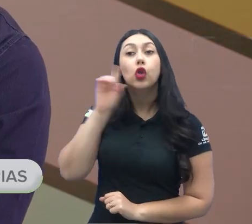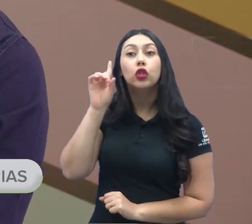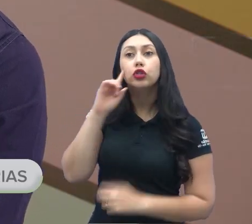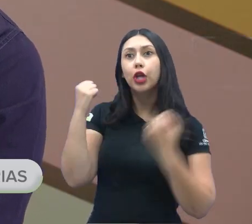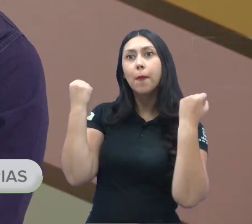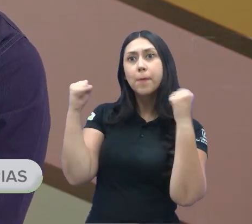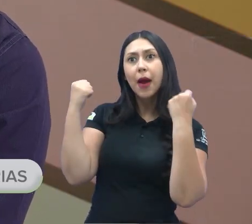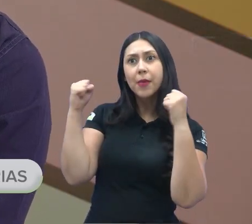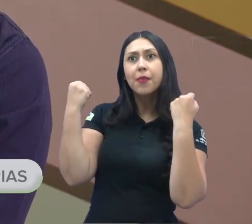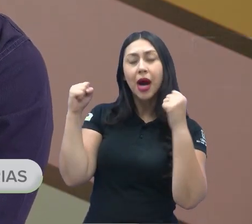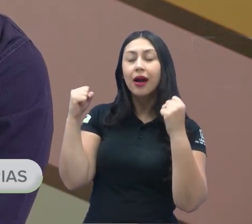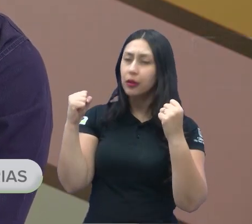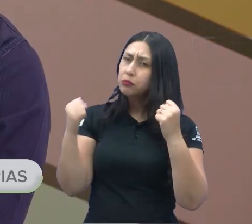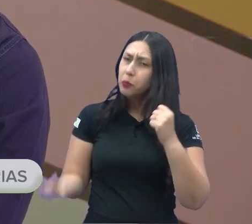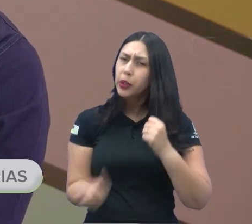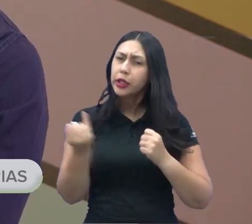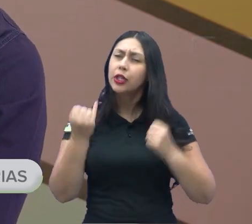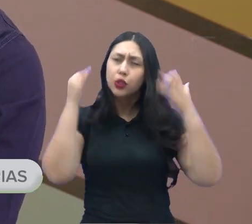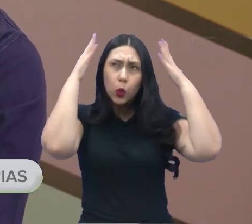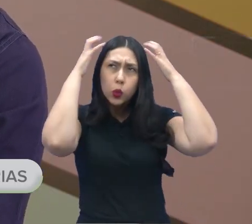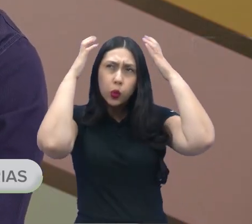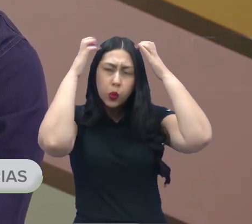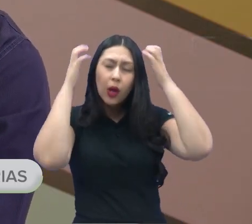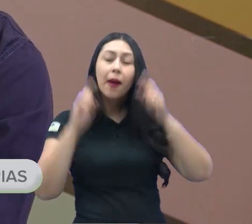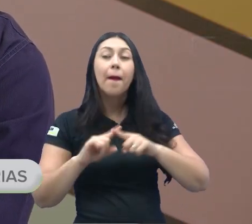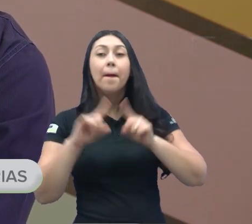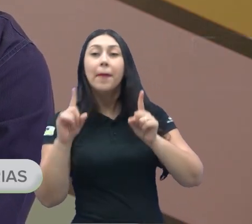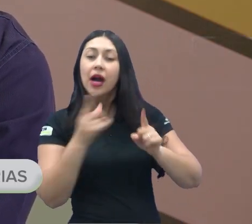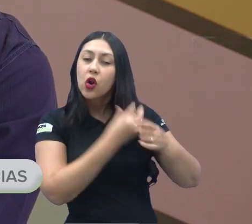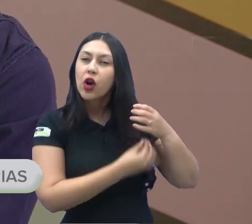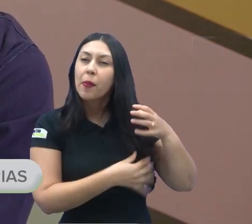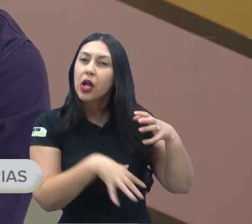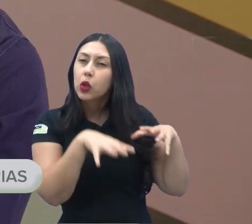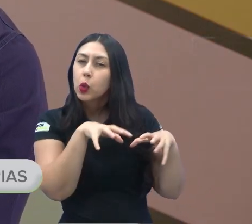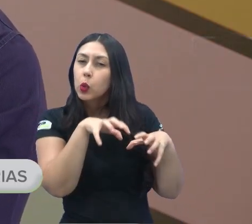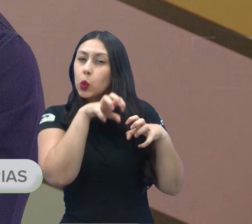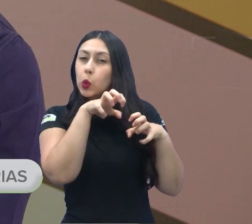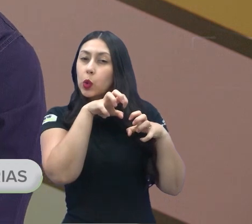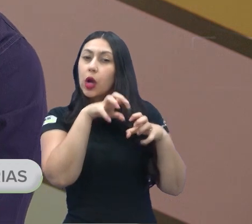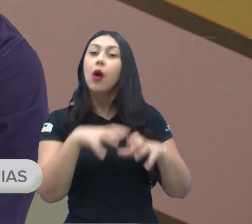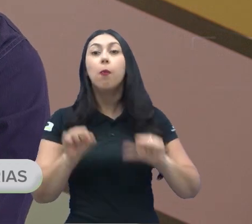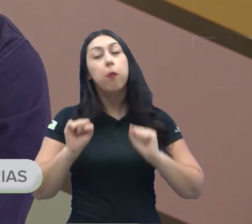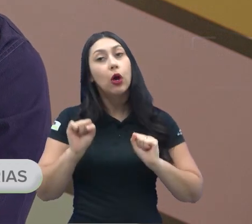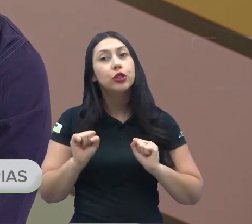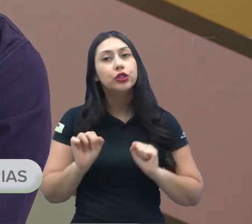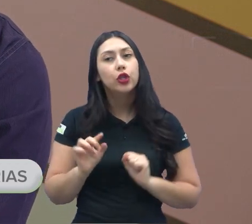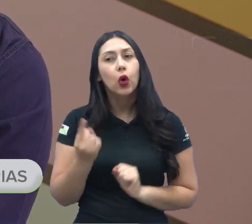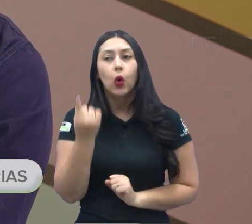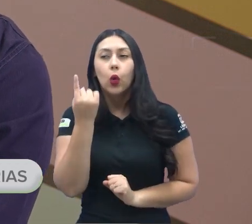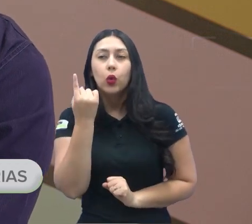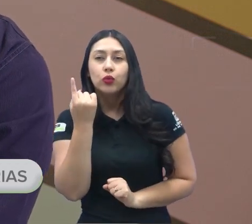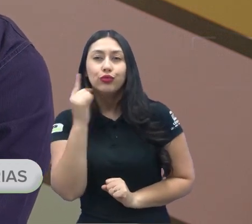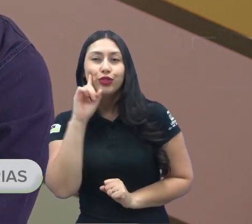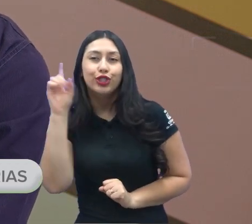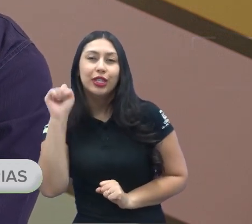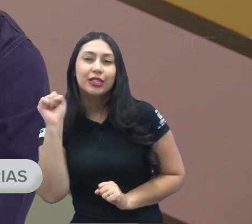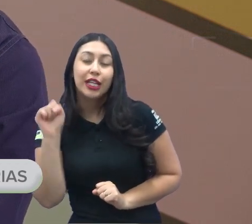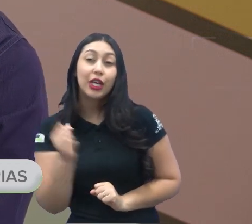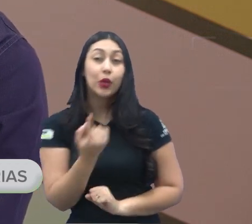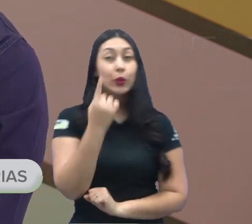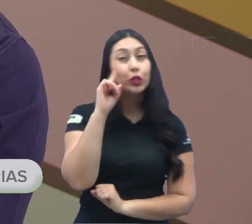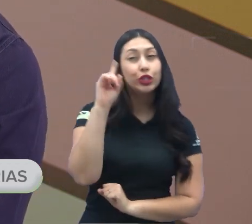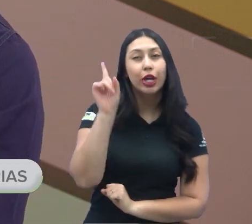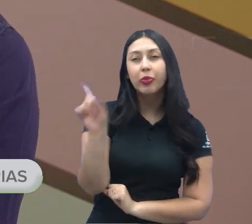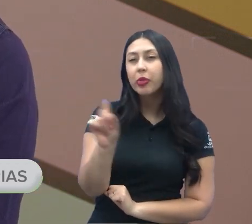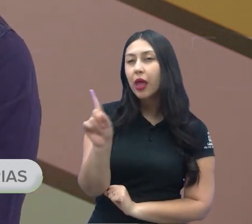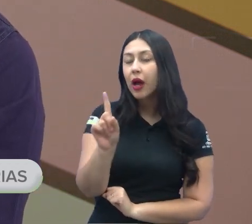dia. Se seu cabelo é um pouco mais seco, mais tranquilo, dá para, às vezes, espaçar dia sim, dia não. Espaçar muito mais que isso não é legal, não é saudável. Então,